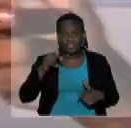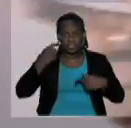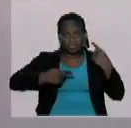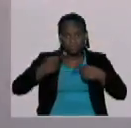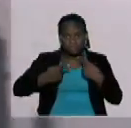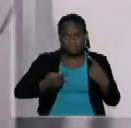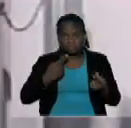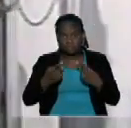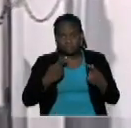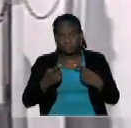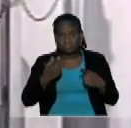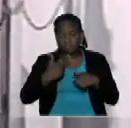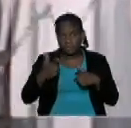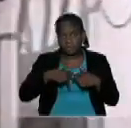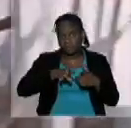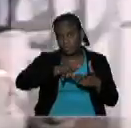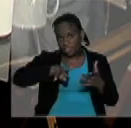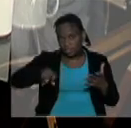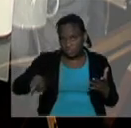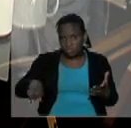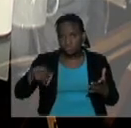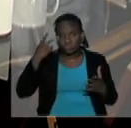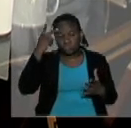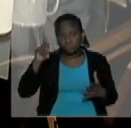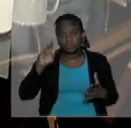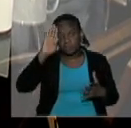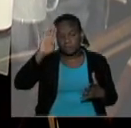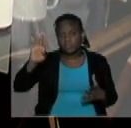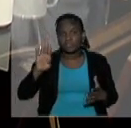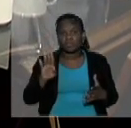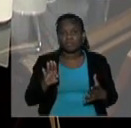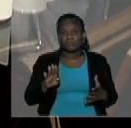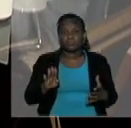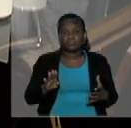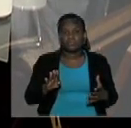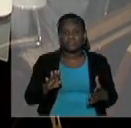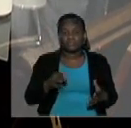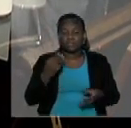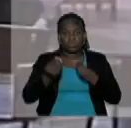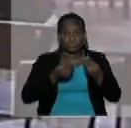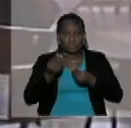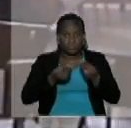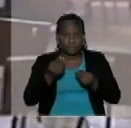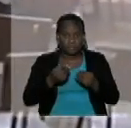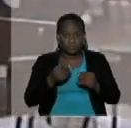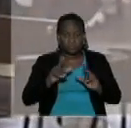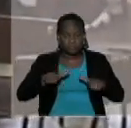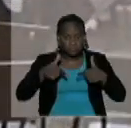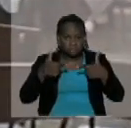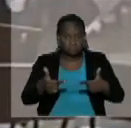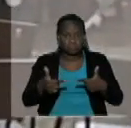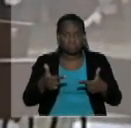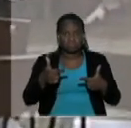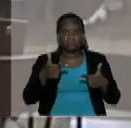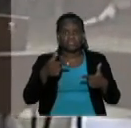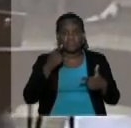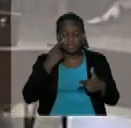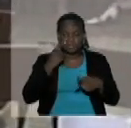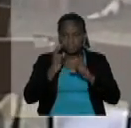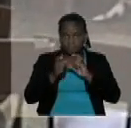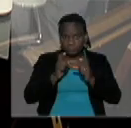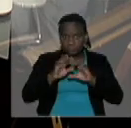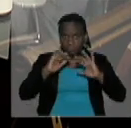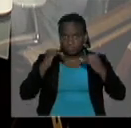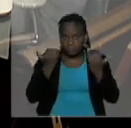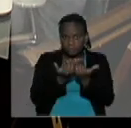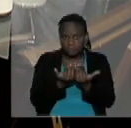vai discutir uma série de questões, sobretudo formas de mobilização para a